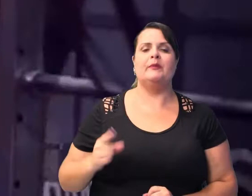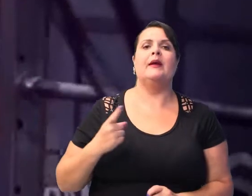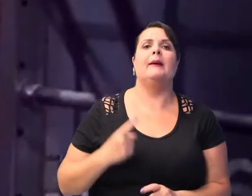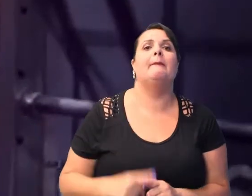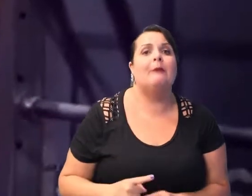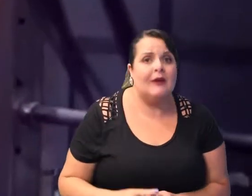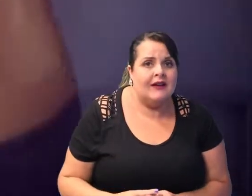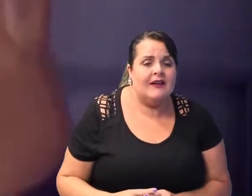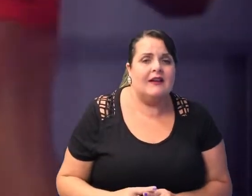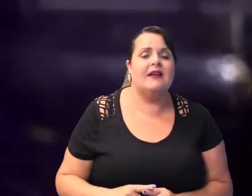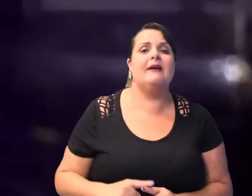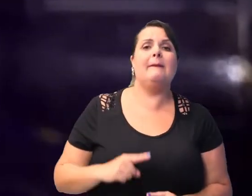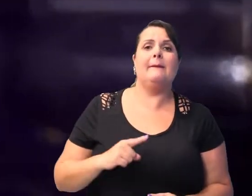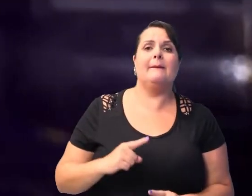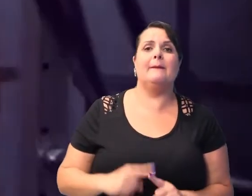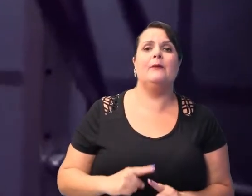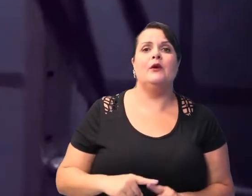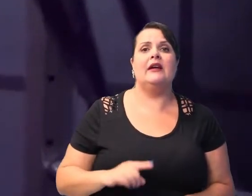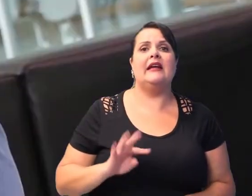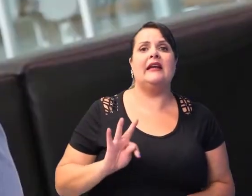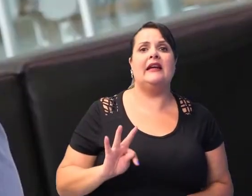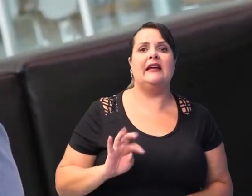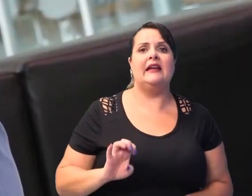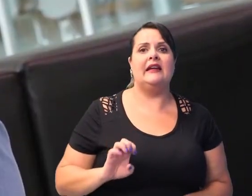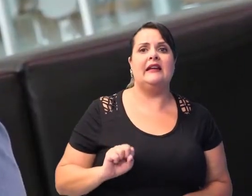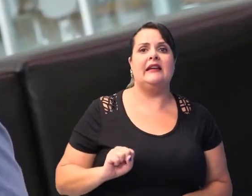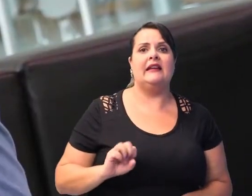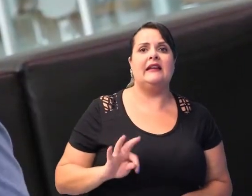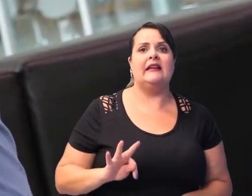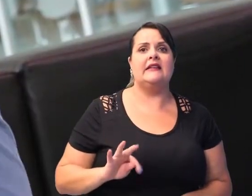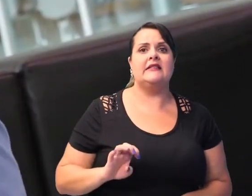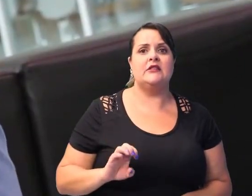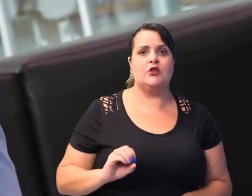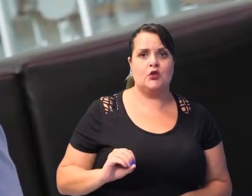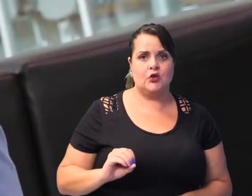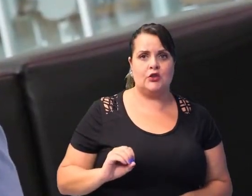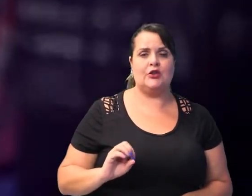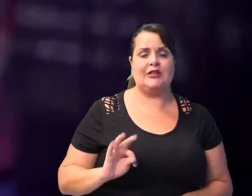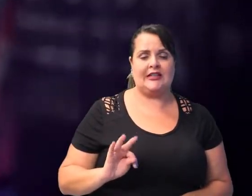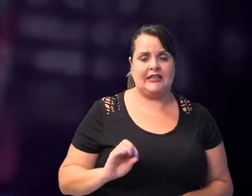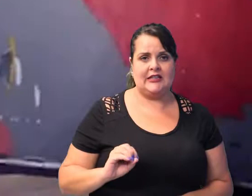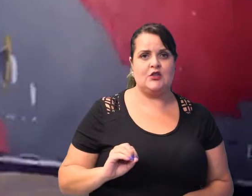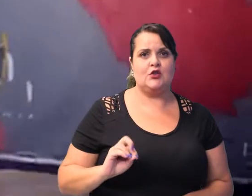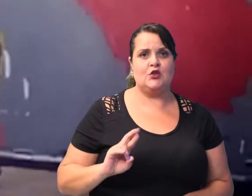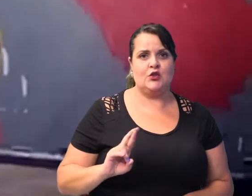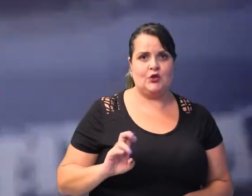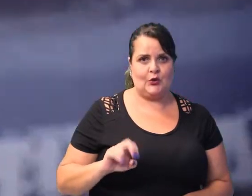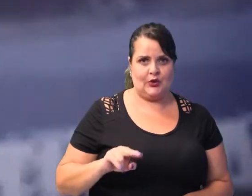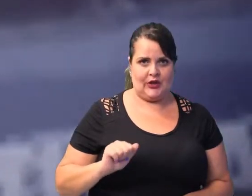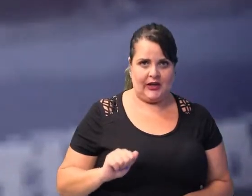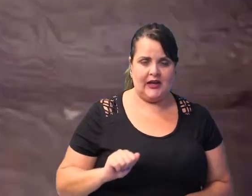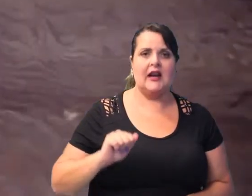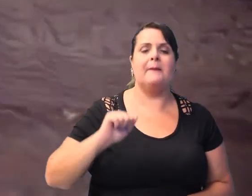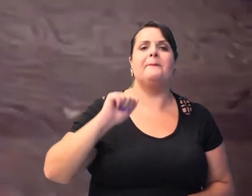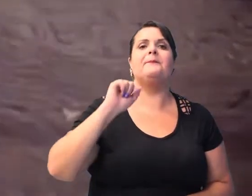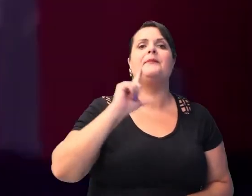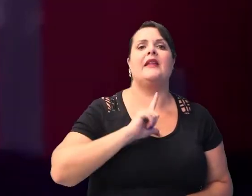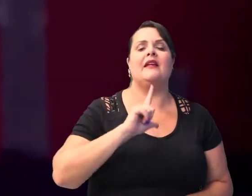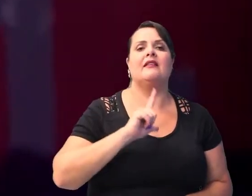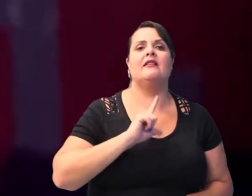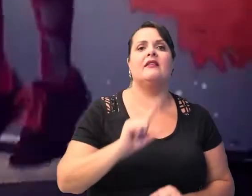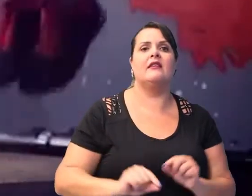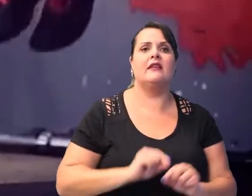inferior mas por que acontece isso doutor mateus a testosterona ó diminui assim como outros hormônios contra